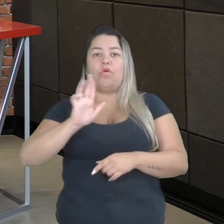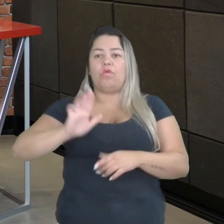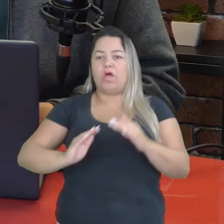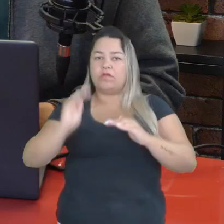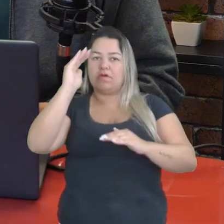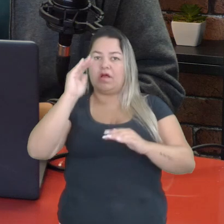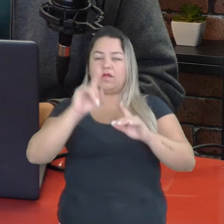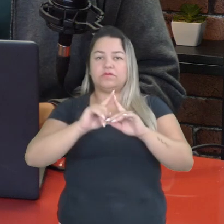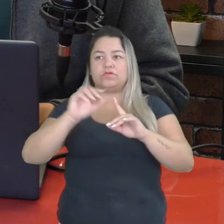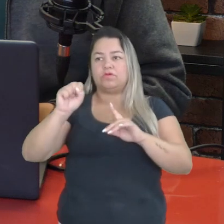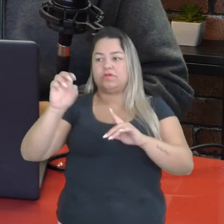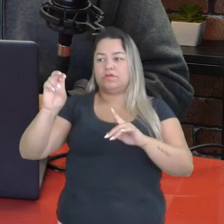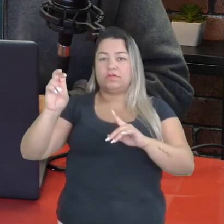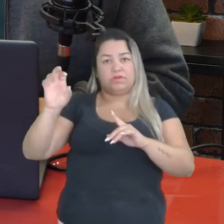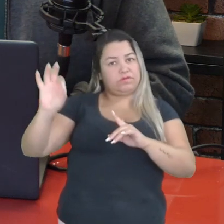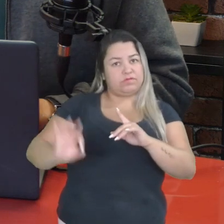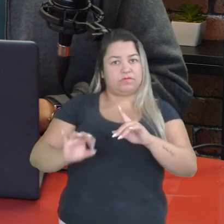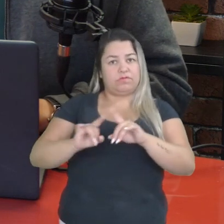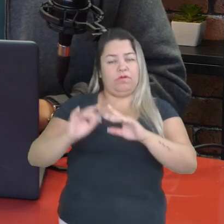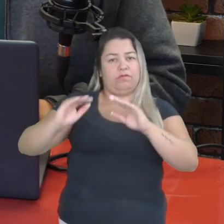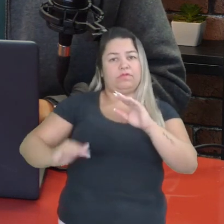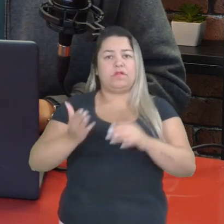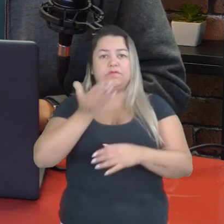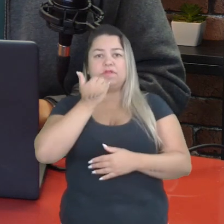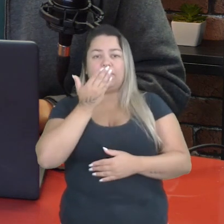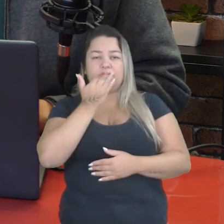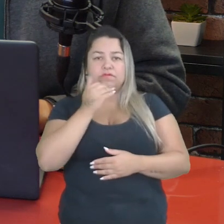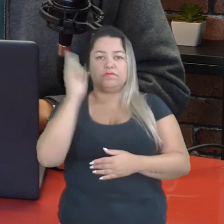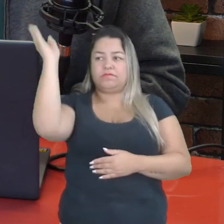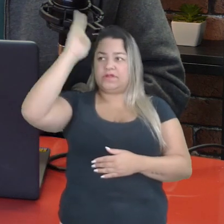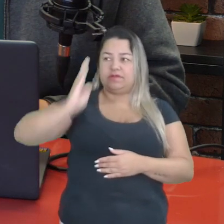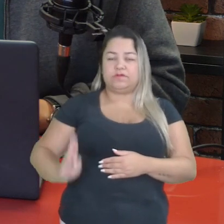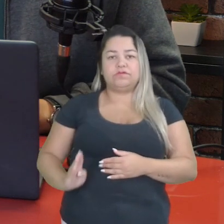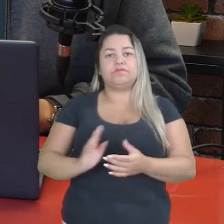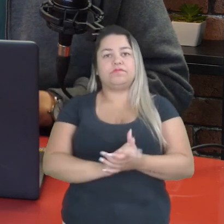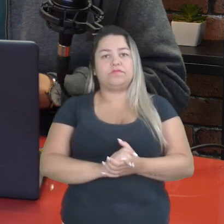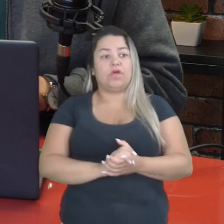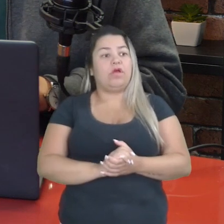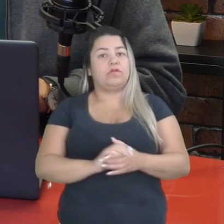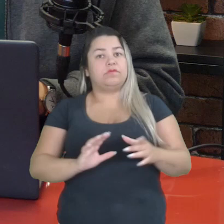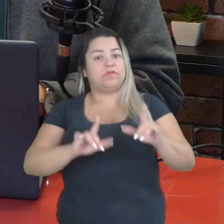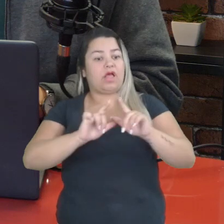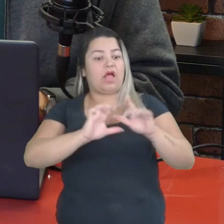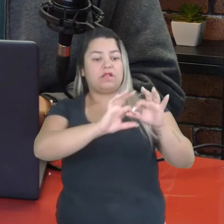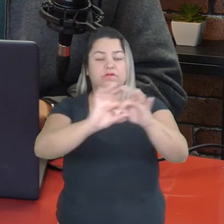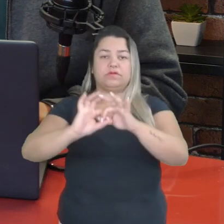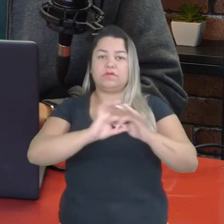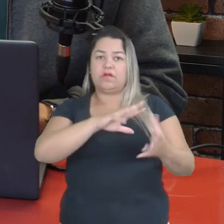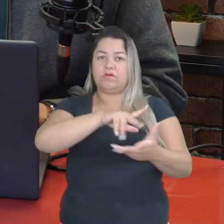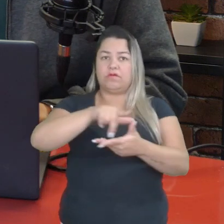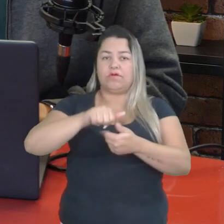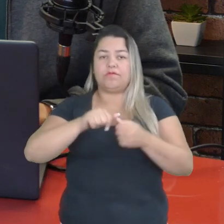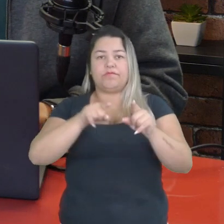Lula no topo, a queda de 85% na insegurança alimentar severa no Brasil, o pré-lançamento da Aliança